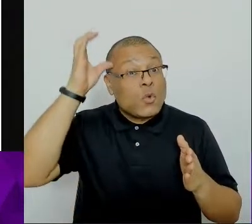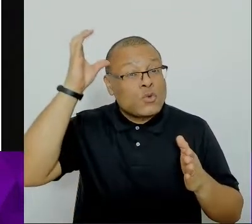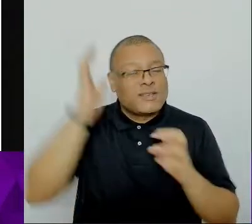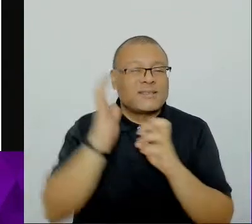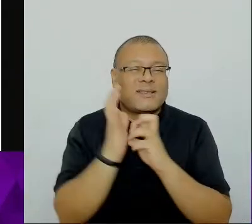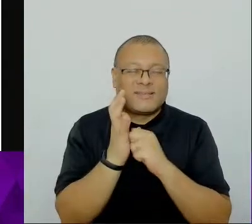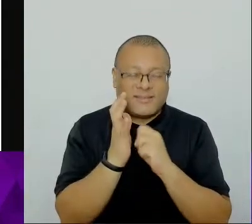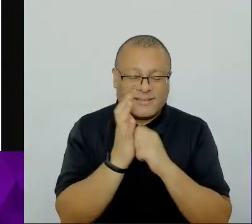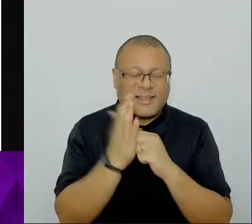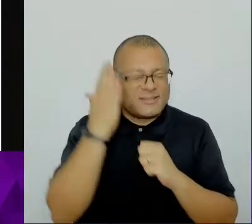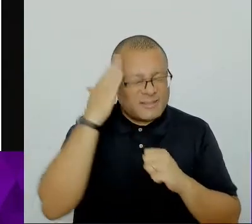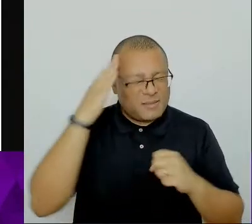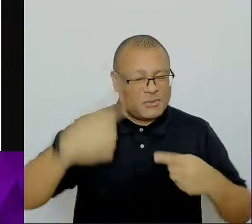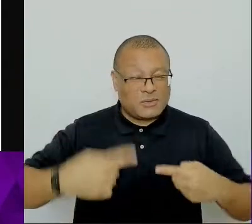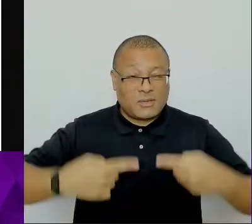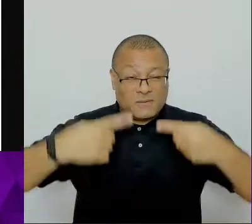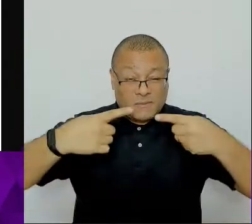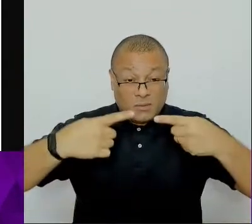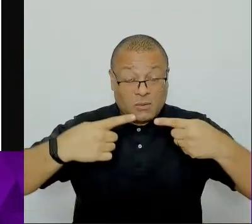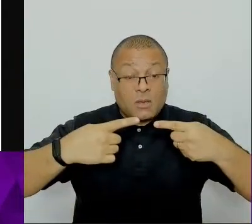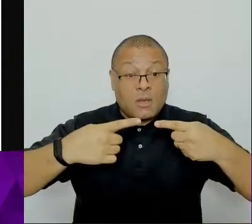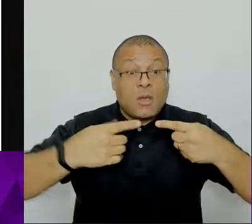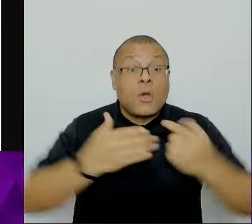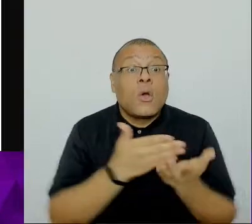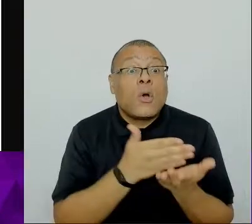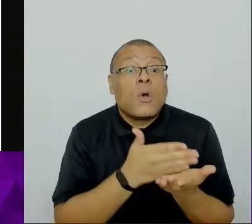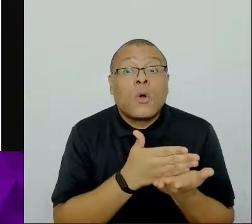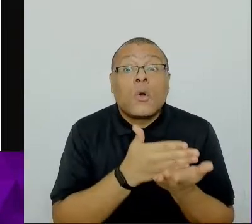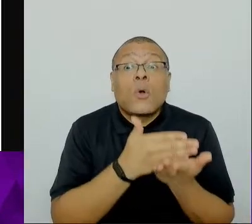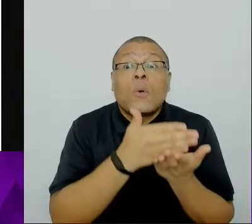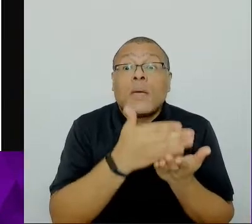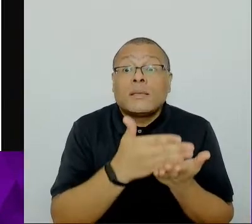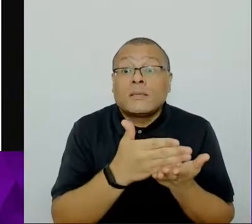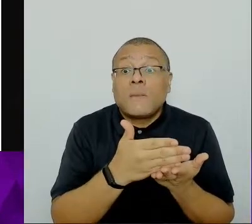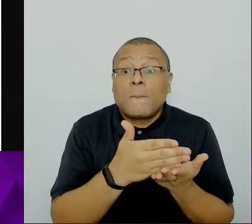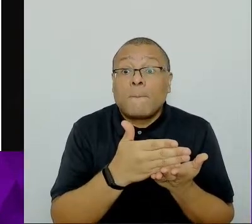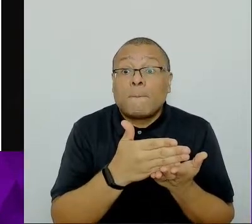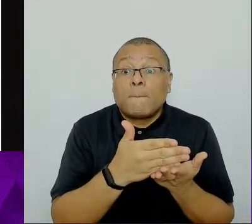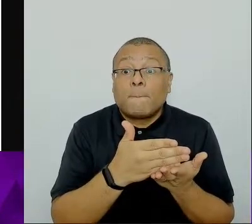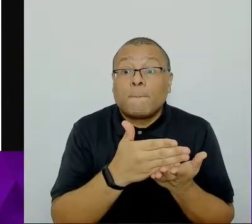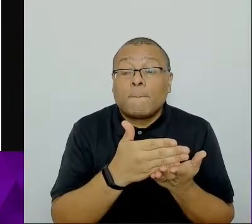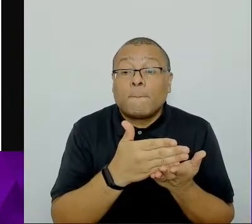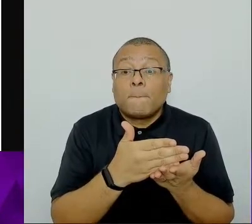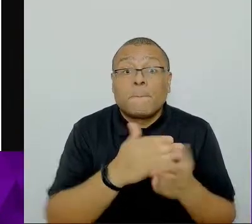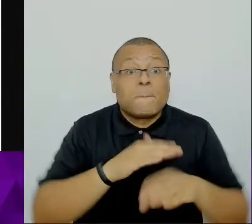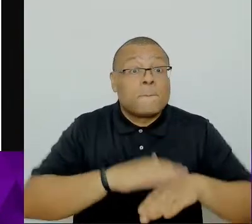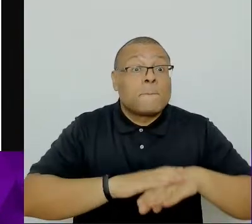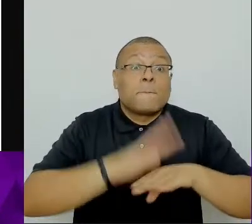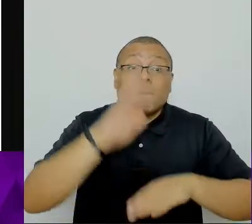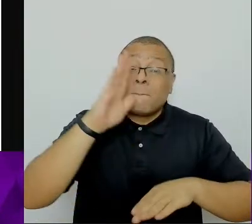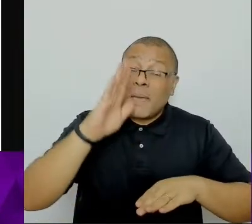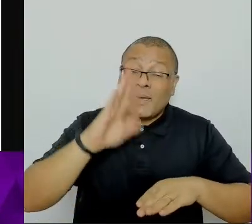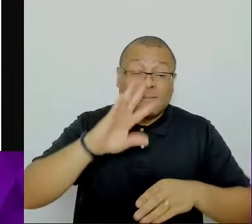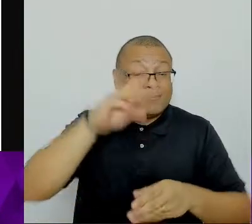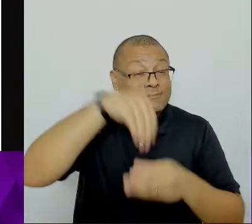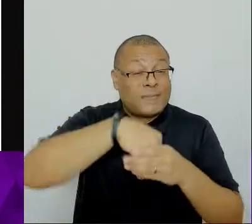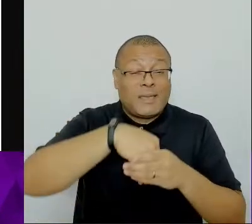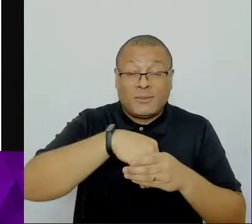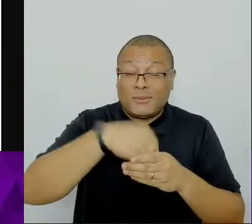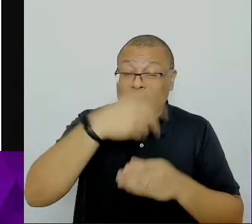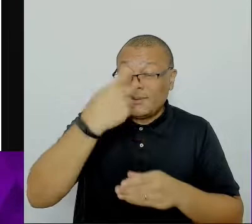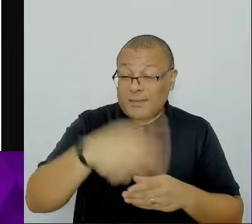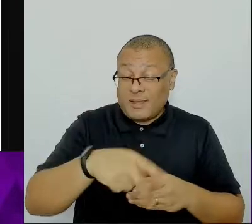bem, os nossos desafios estão muitas vezes nos próprios deles, né,